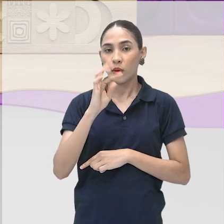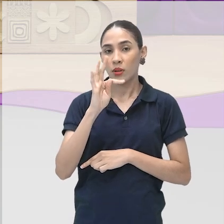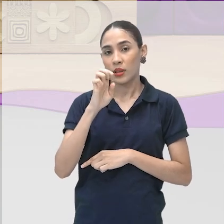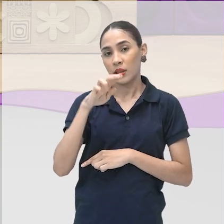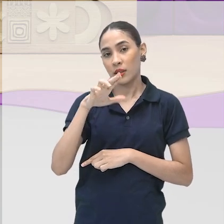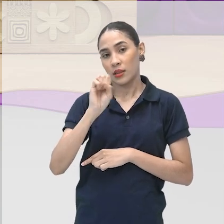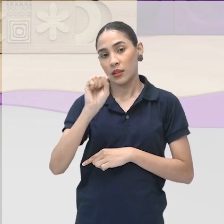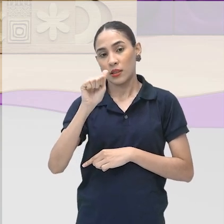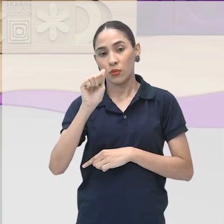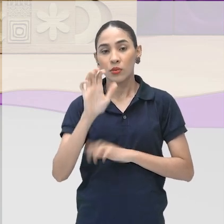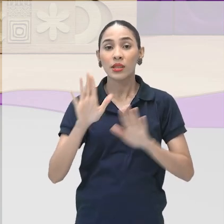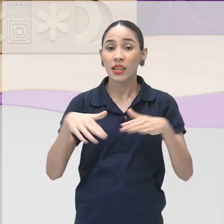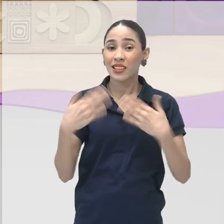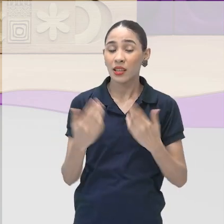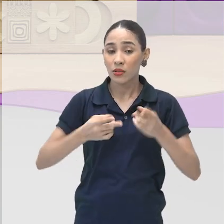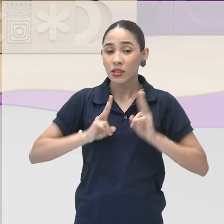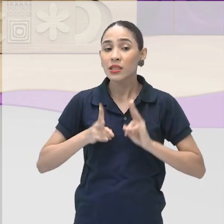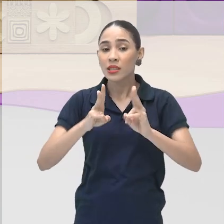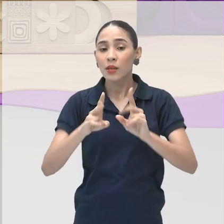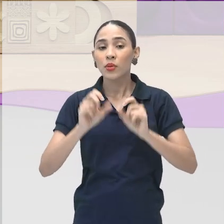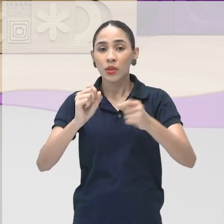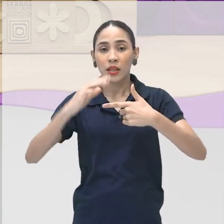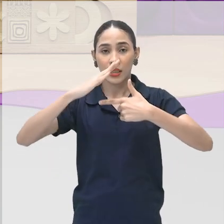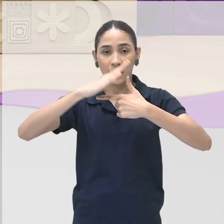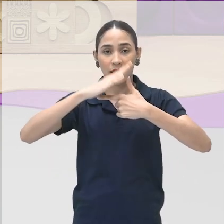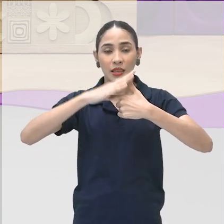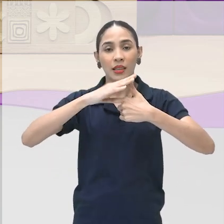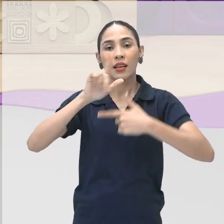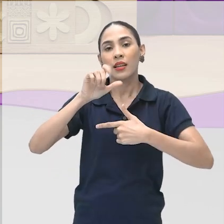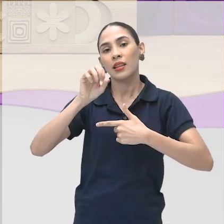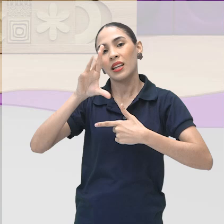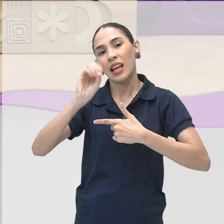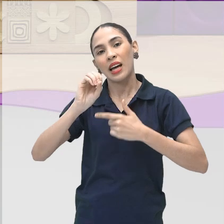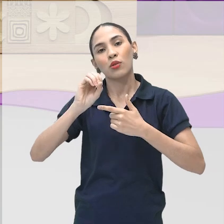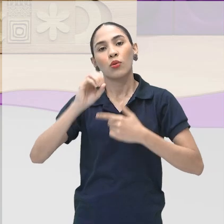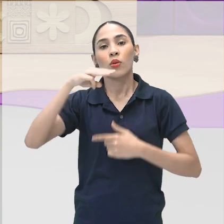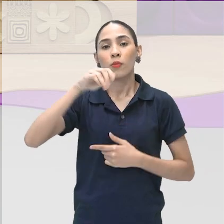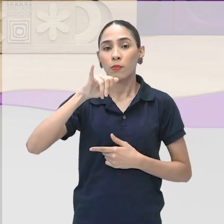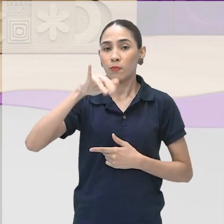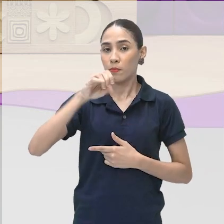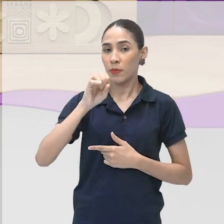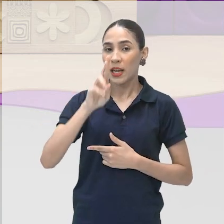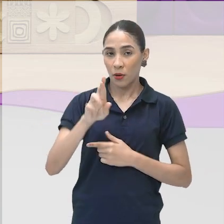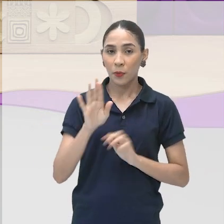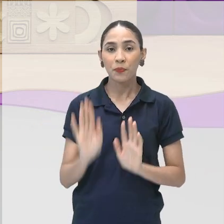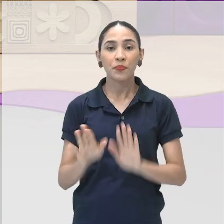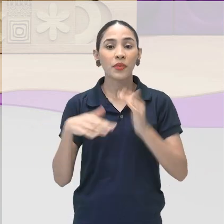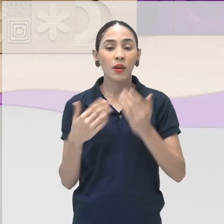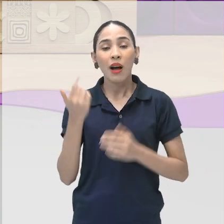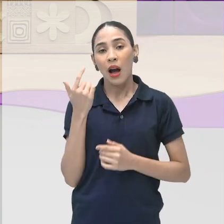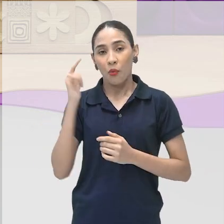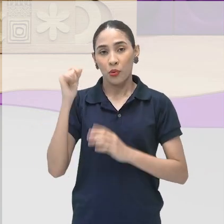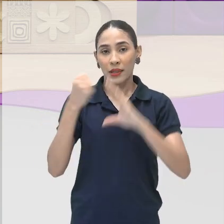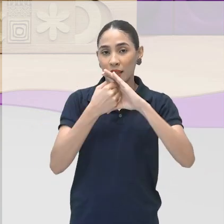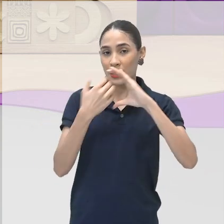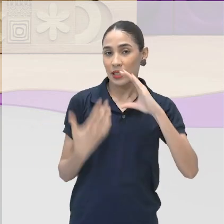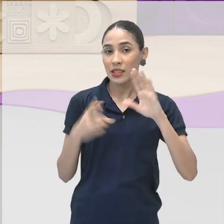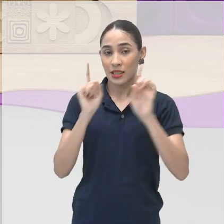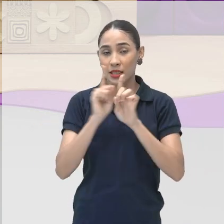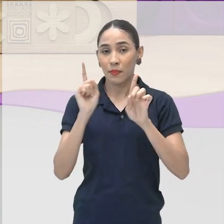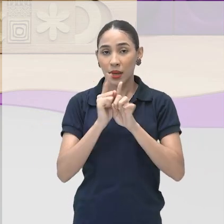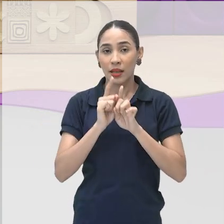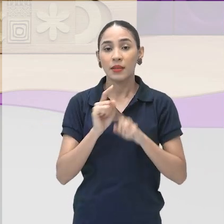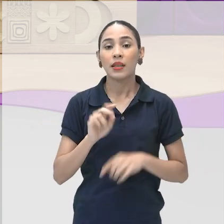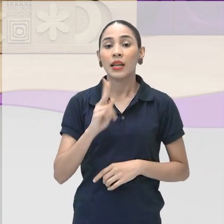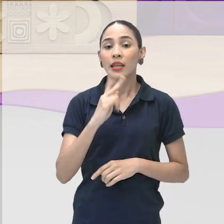a hipotenusa, ela sempre vai ser o lado maior de um triângulo retângulo. E a outra característica da